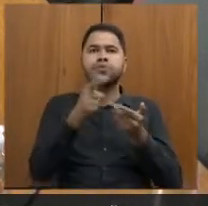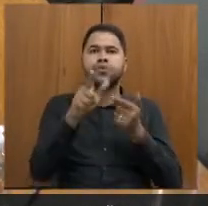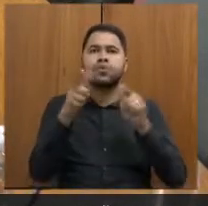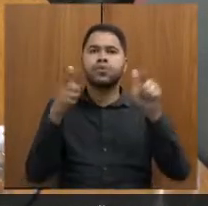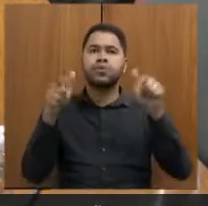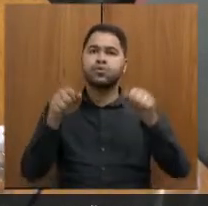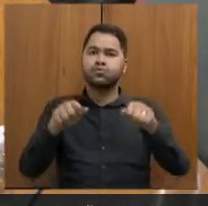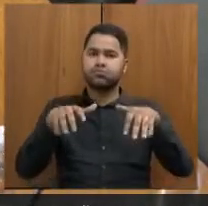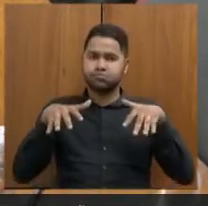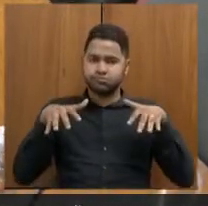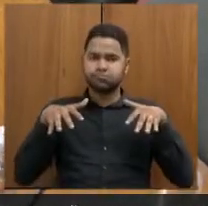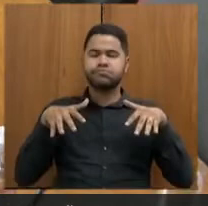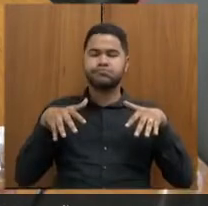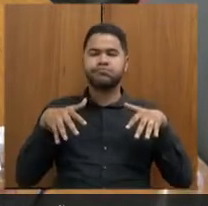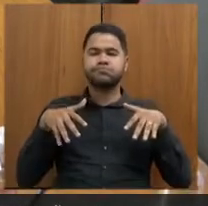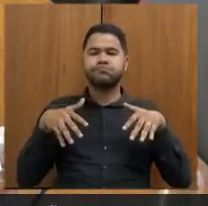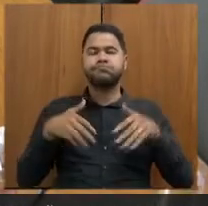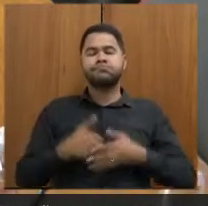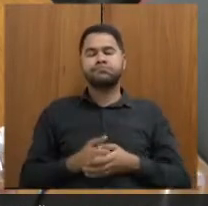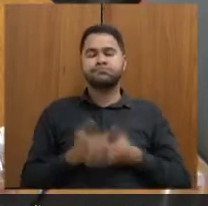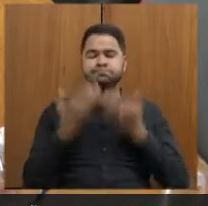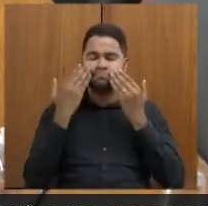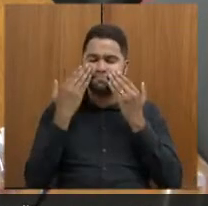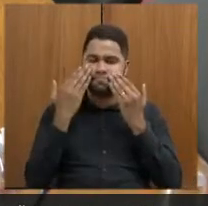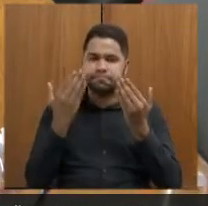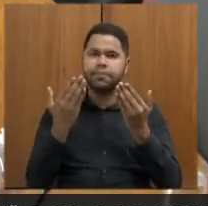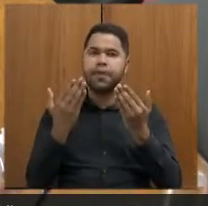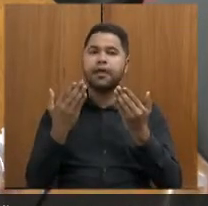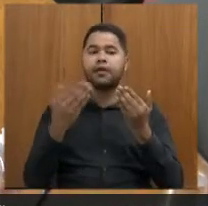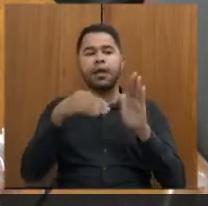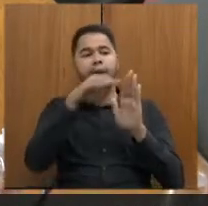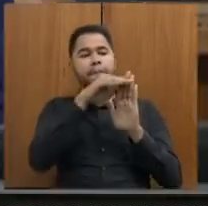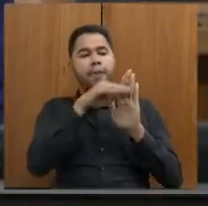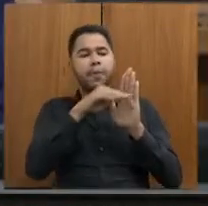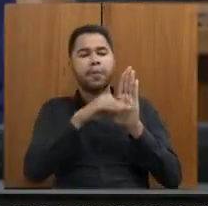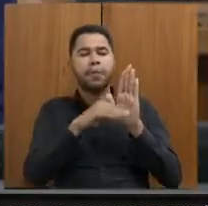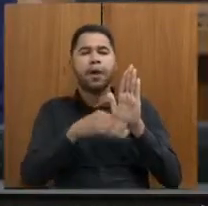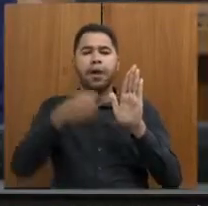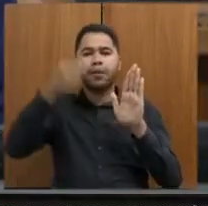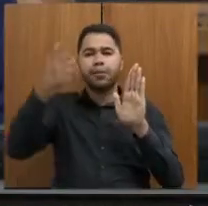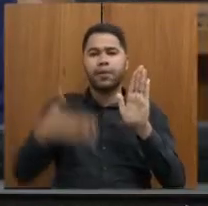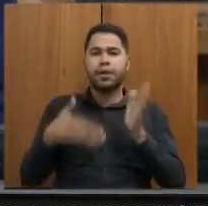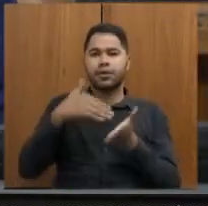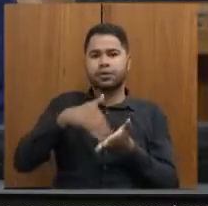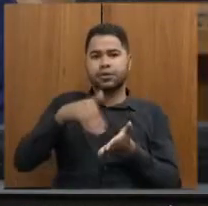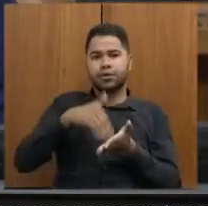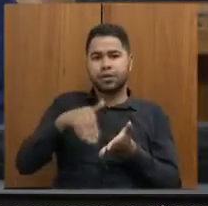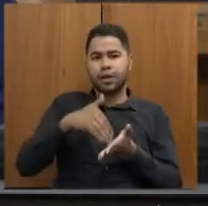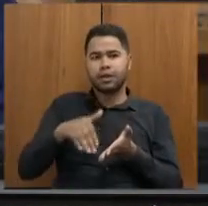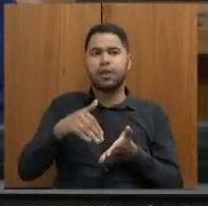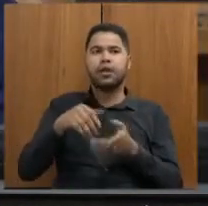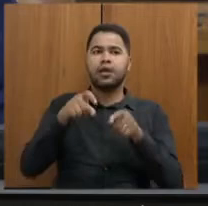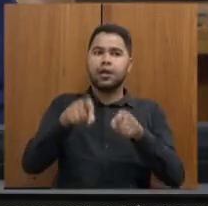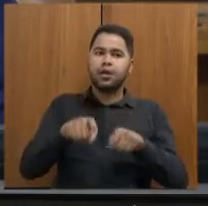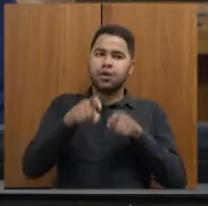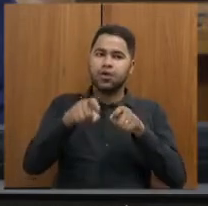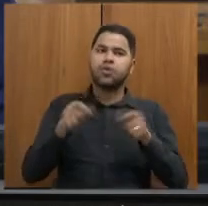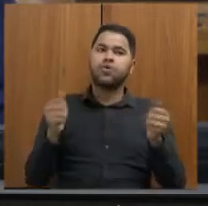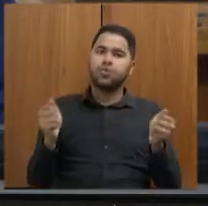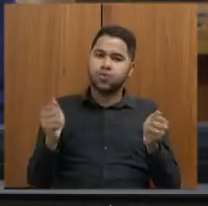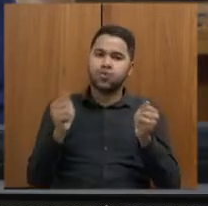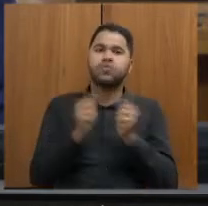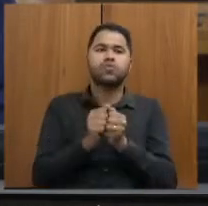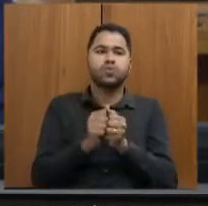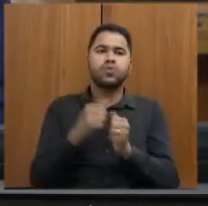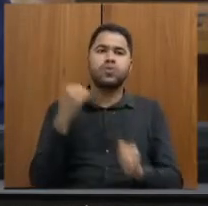participantes aqui dessa audiência pública essa prestação de conta aqui na secretaria de agricultura junto a essa casa